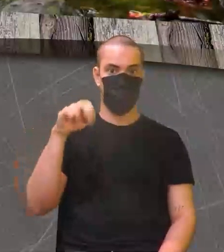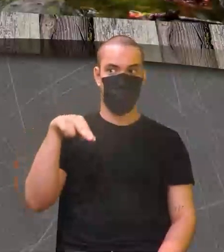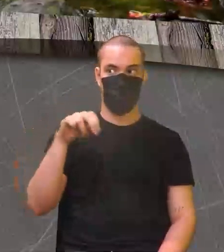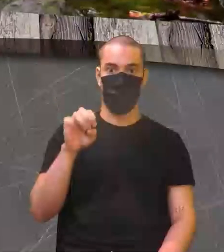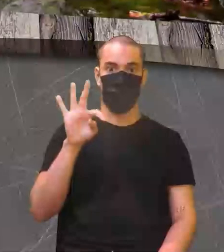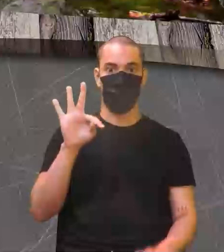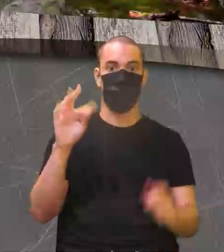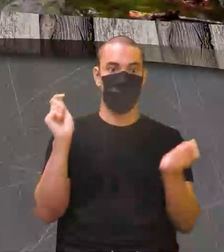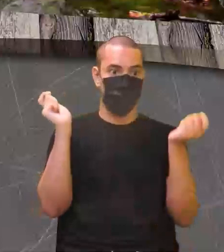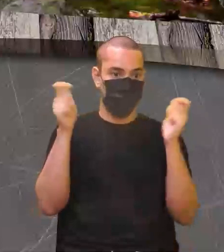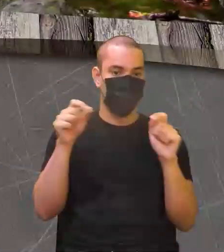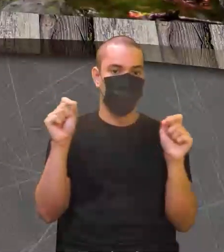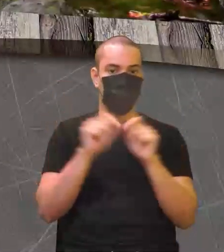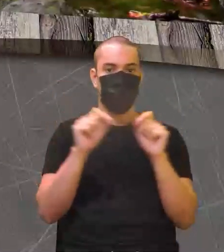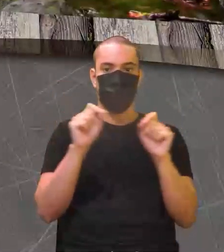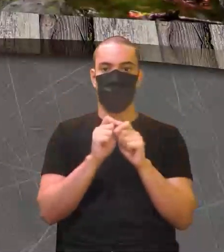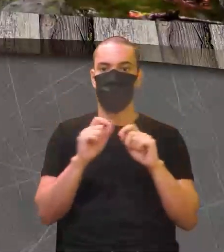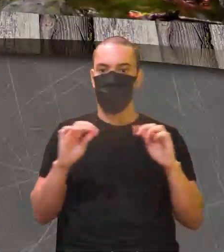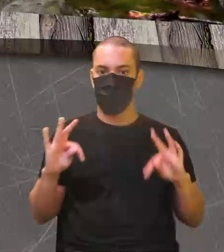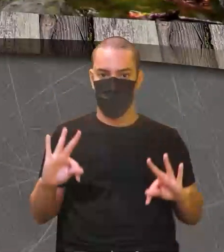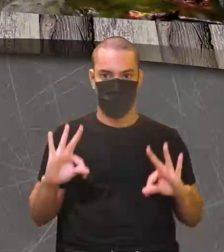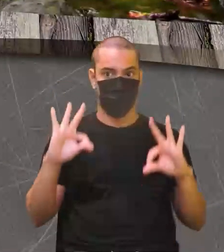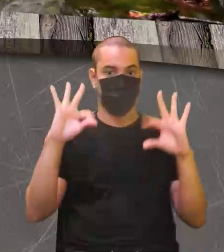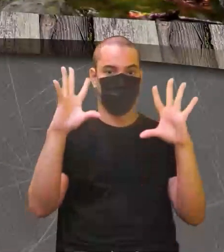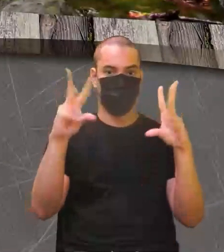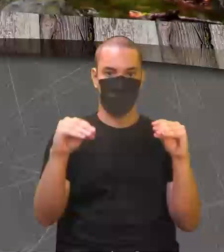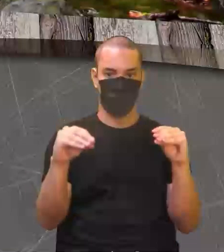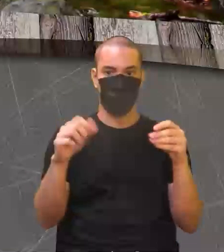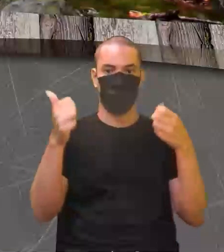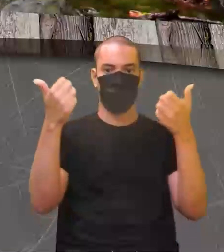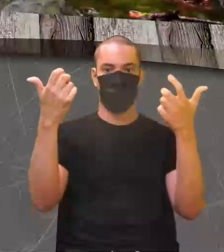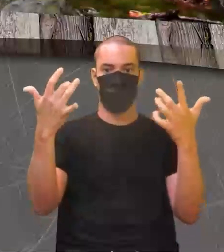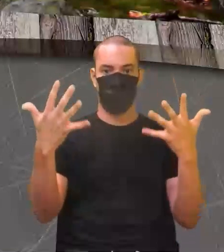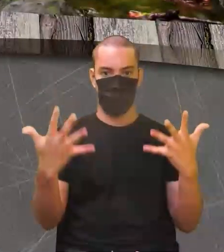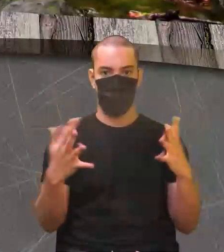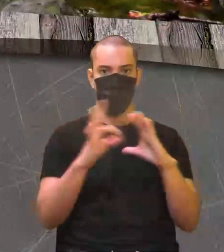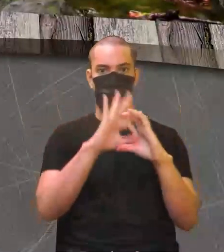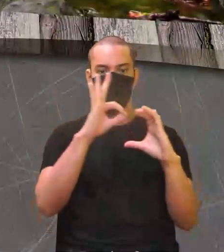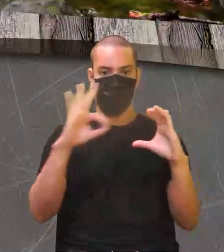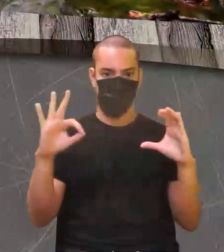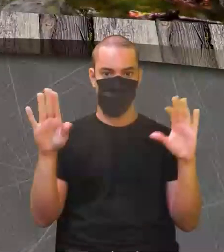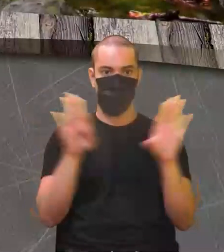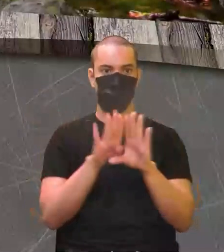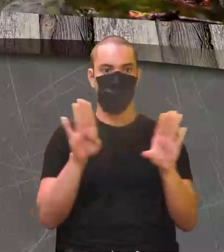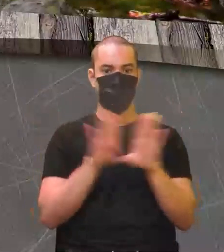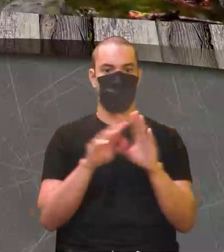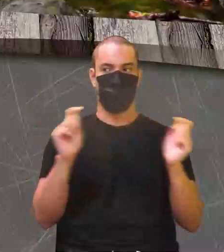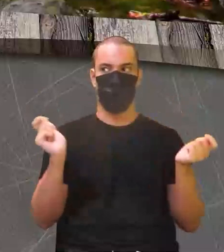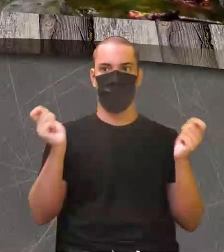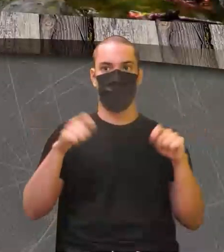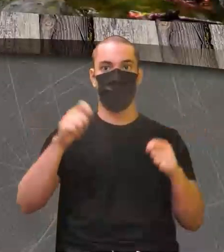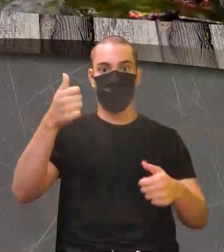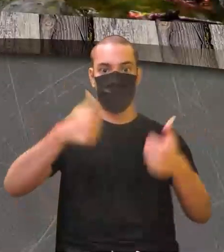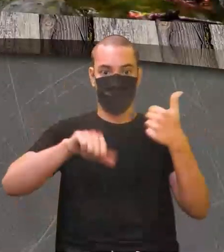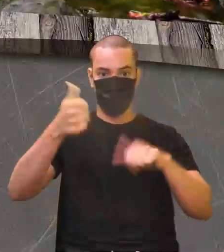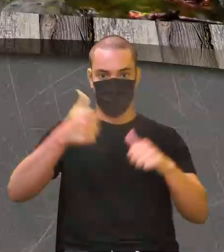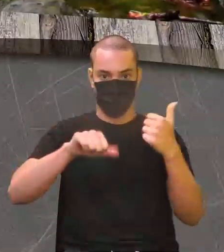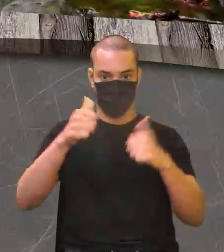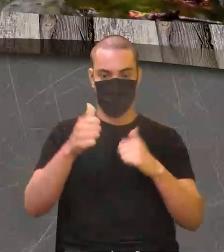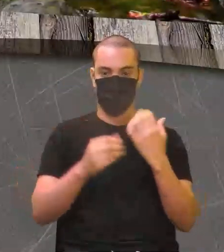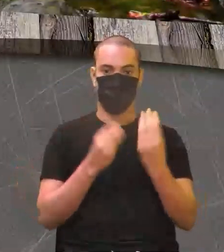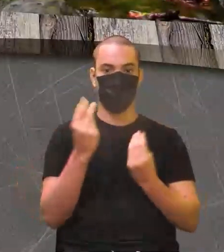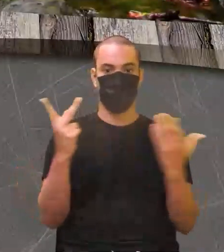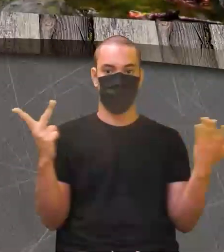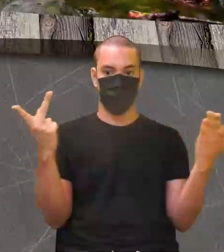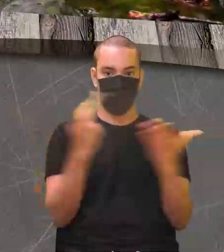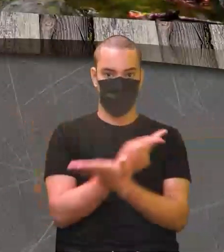fazer todo esse arranjo de gametas para verificar a incidência